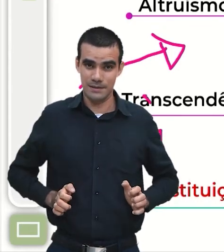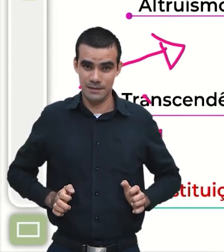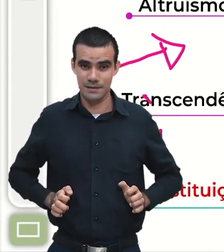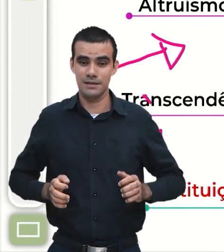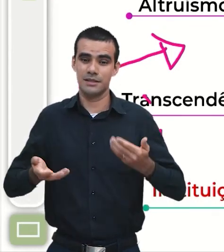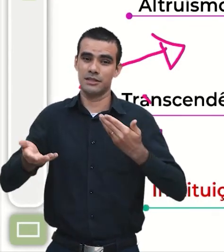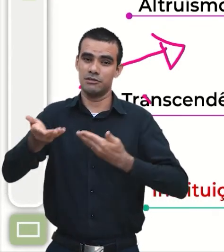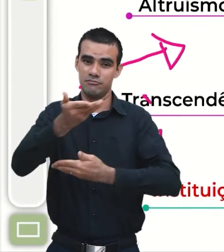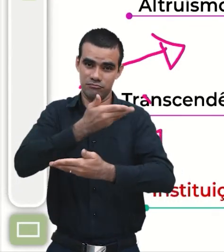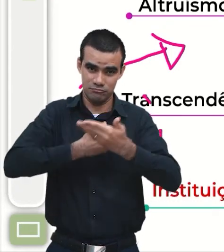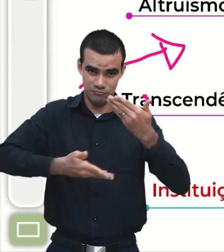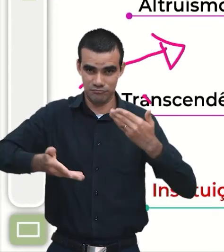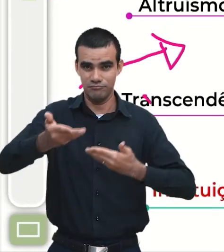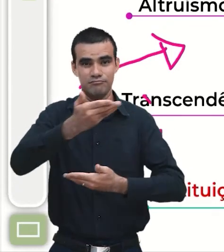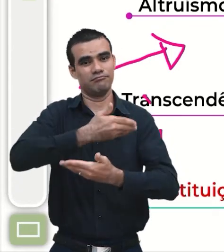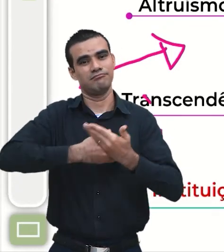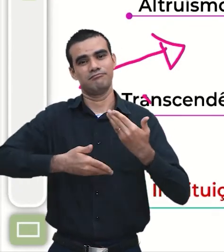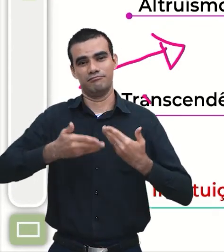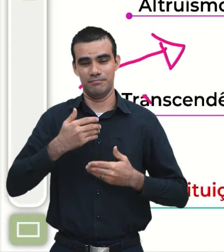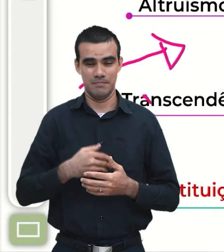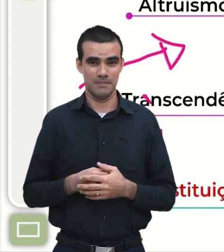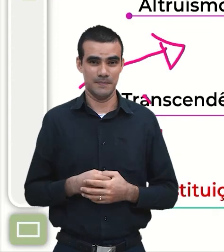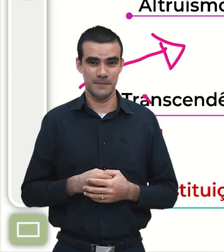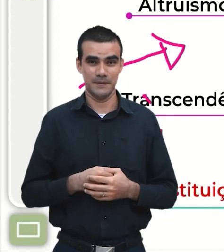Ética para o bem comum.